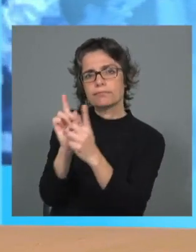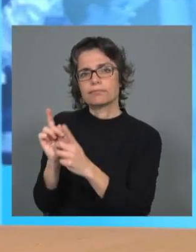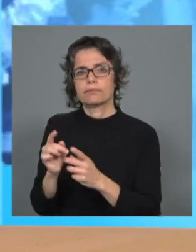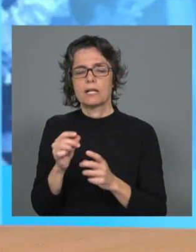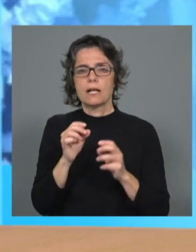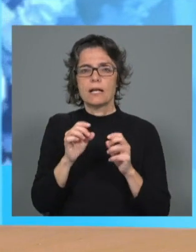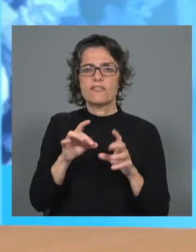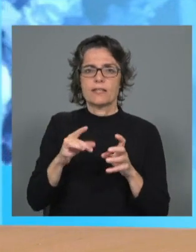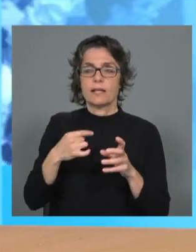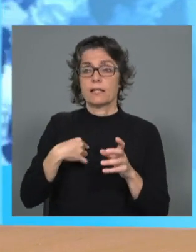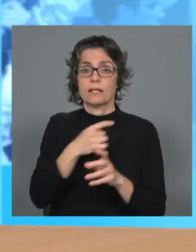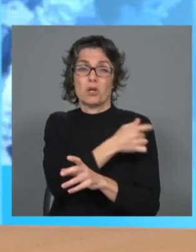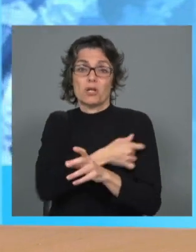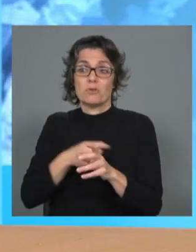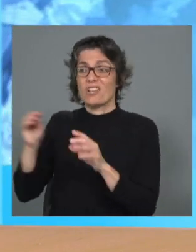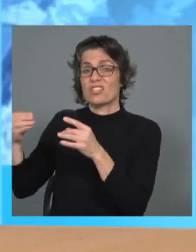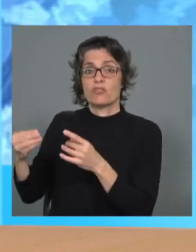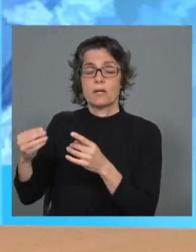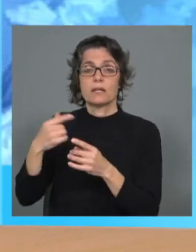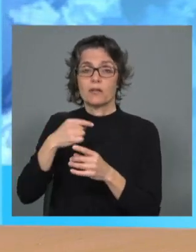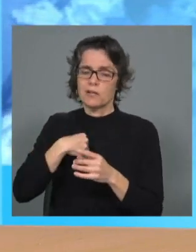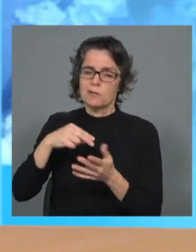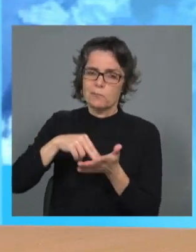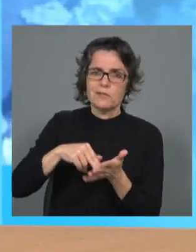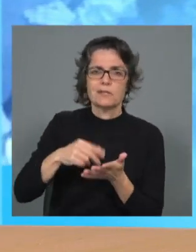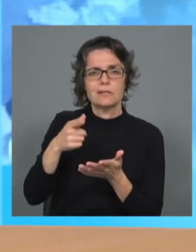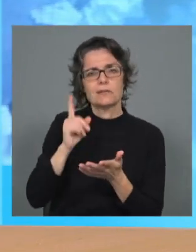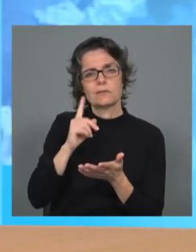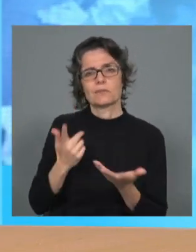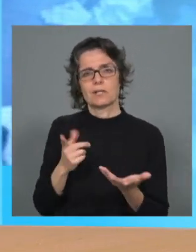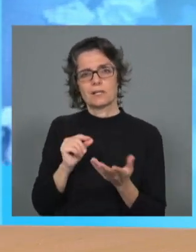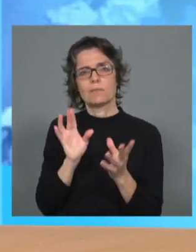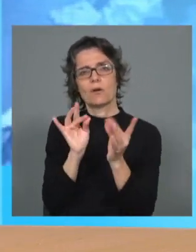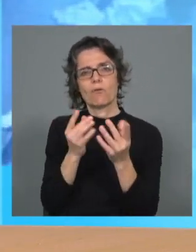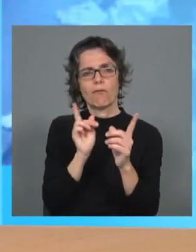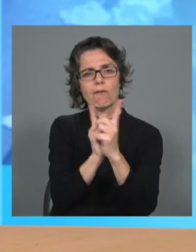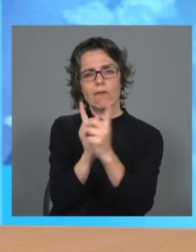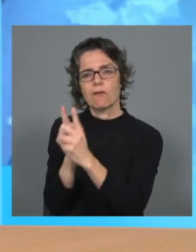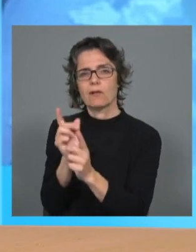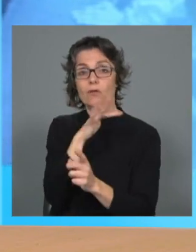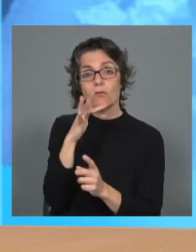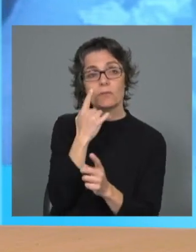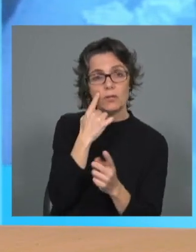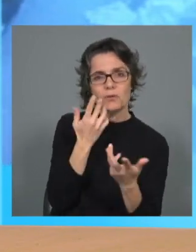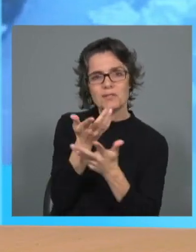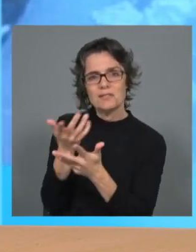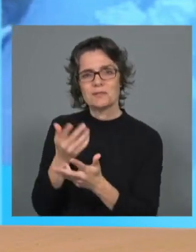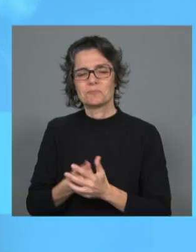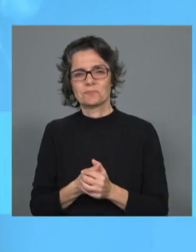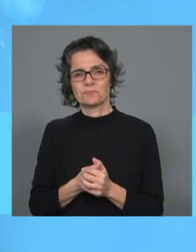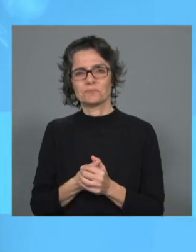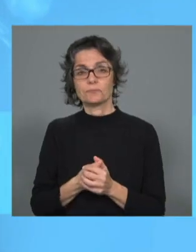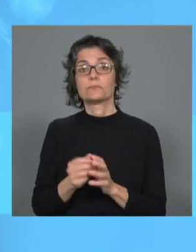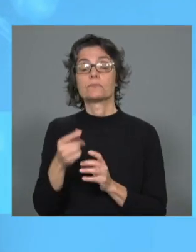pessoa que me possa representar. E isto também prevalece aqui o contacto pessoal com as famílias e com toda a comunidade. E faz então esse